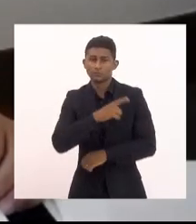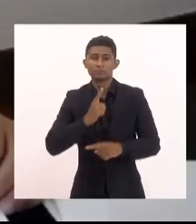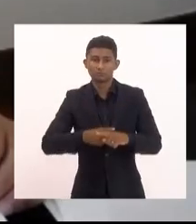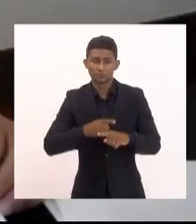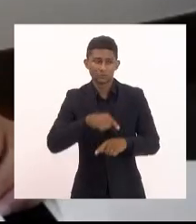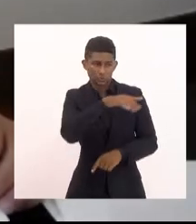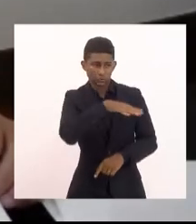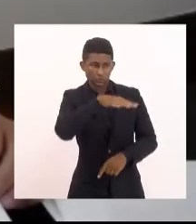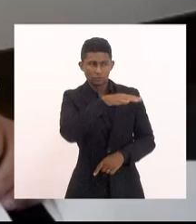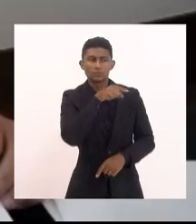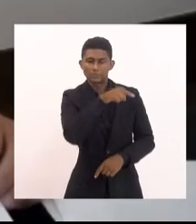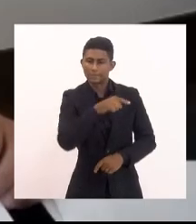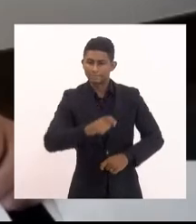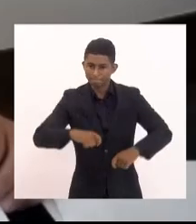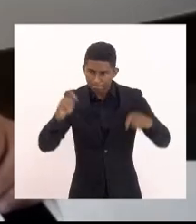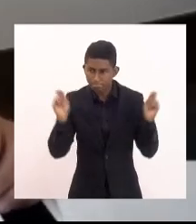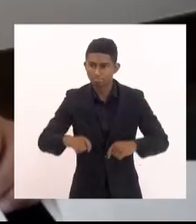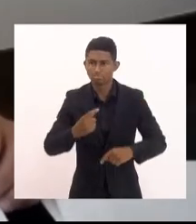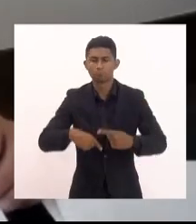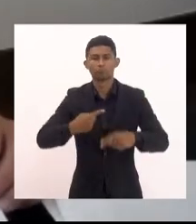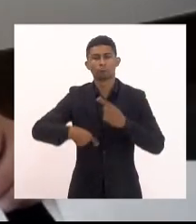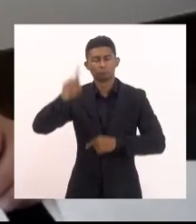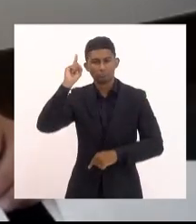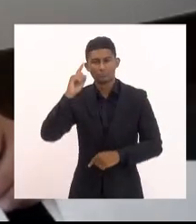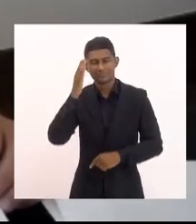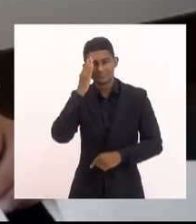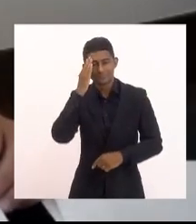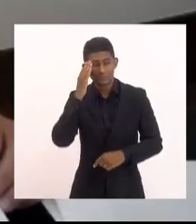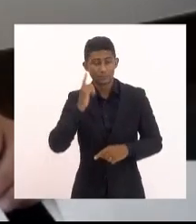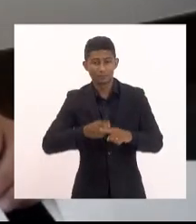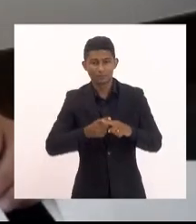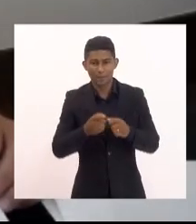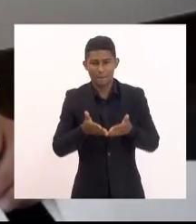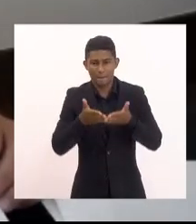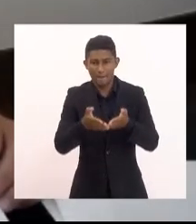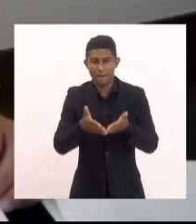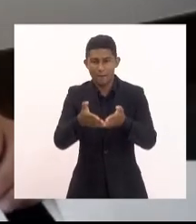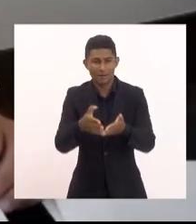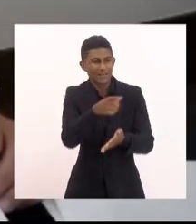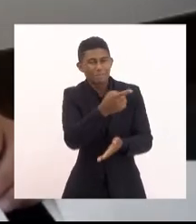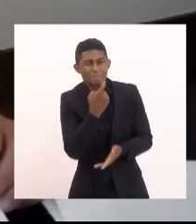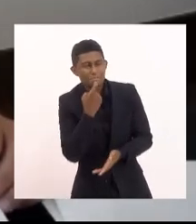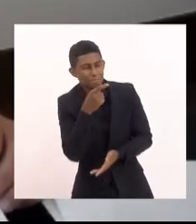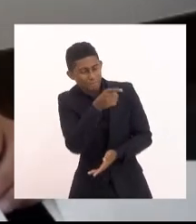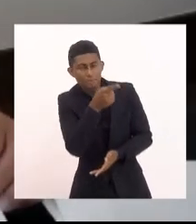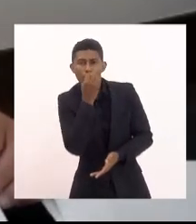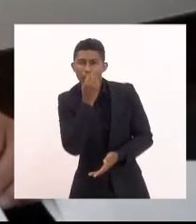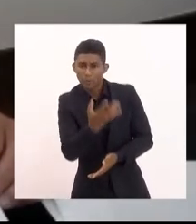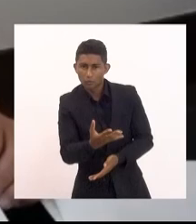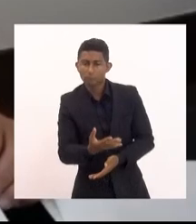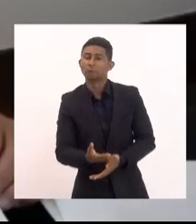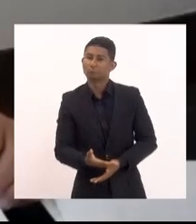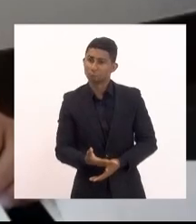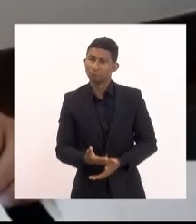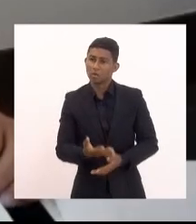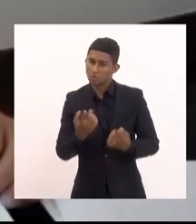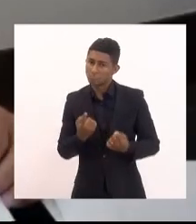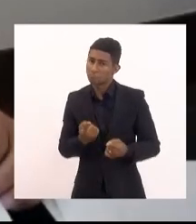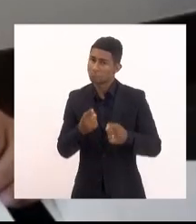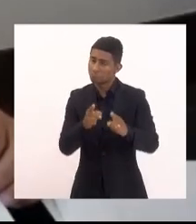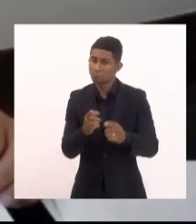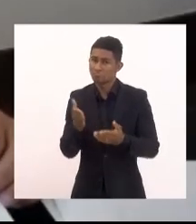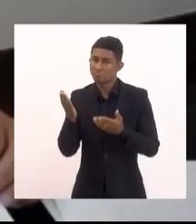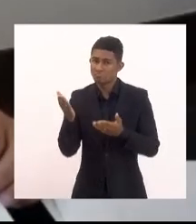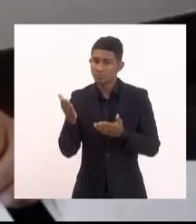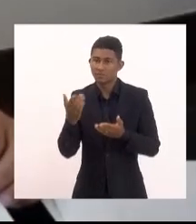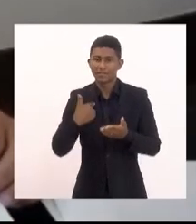grande potencial, tendo em vista as áreas portuárias próximas do arco metropolitano. É uma bela provocação do deputado Rosenberg Reis.